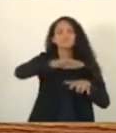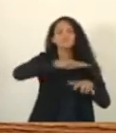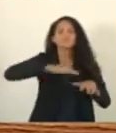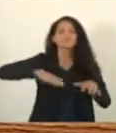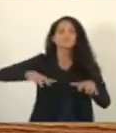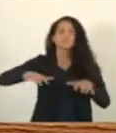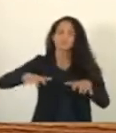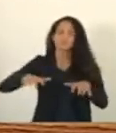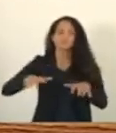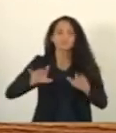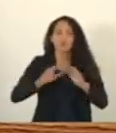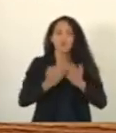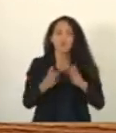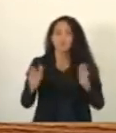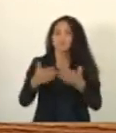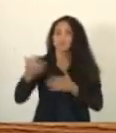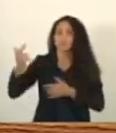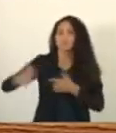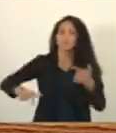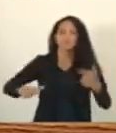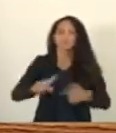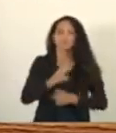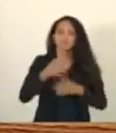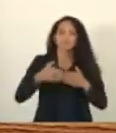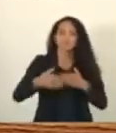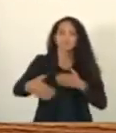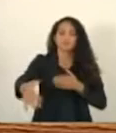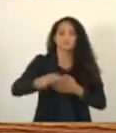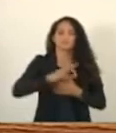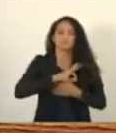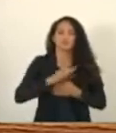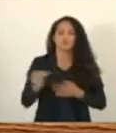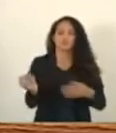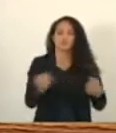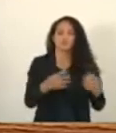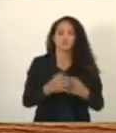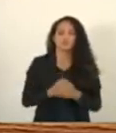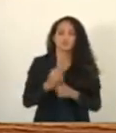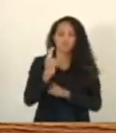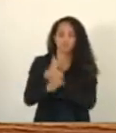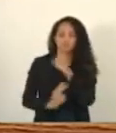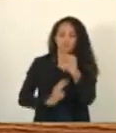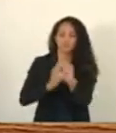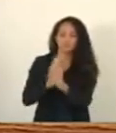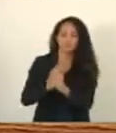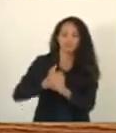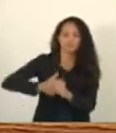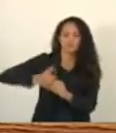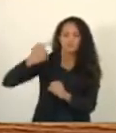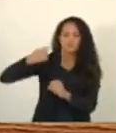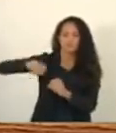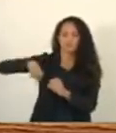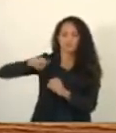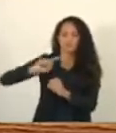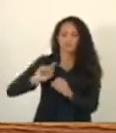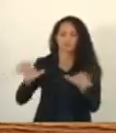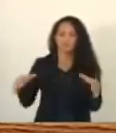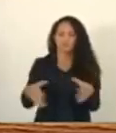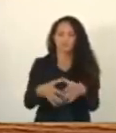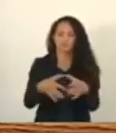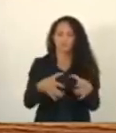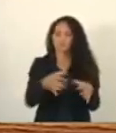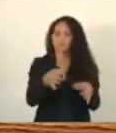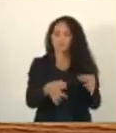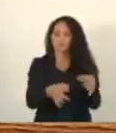tendo em vista a nomeação dos novos policiais. Presidente, no primeiro biênio dessa legislatura, estivemos aí à frente da Comissão de Segurança